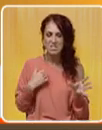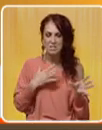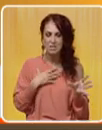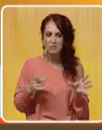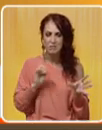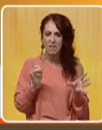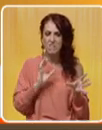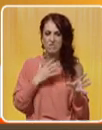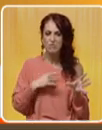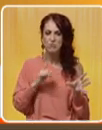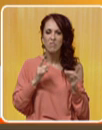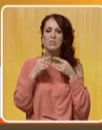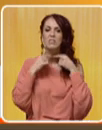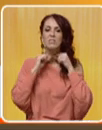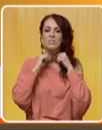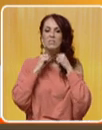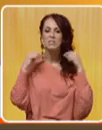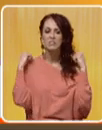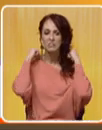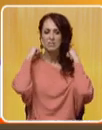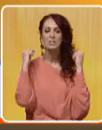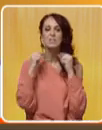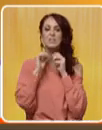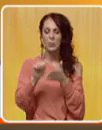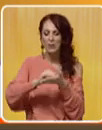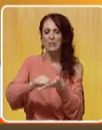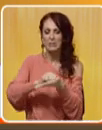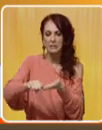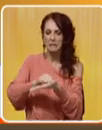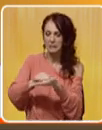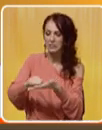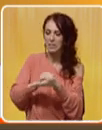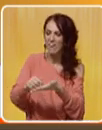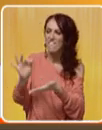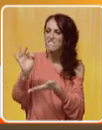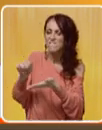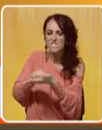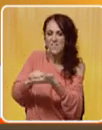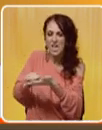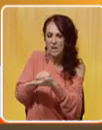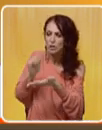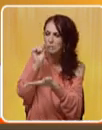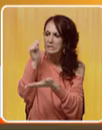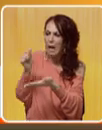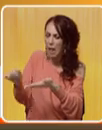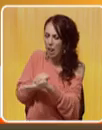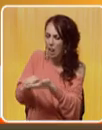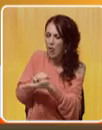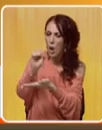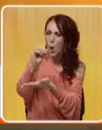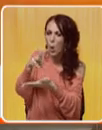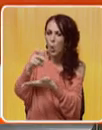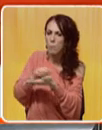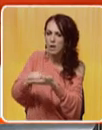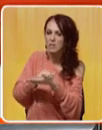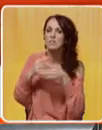alucinado porque era Pinho engomado Eng engomados com um ferrinho de com um ferro especial e com goma pronto e